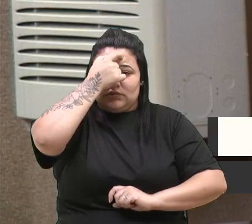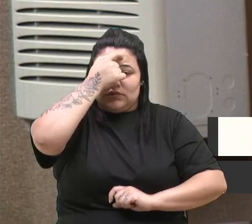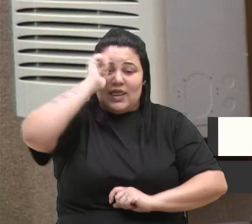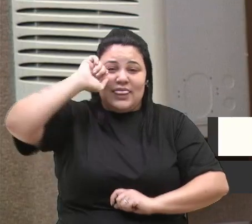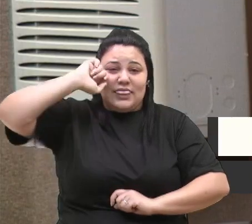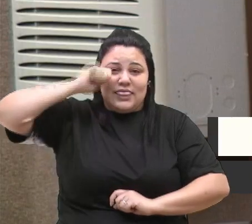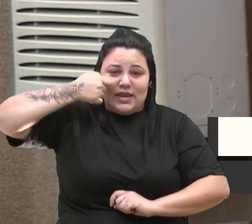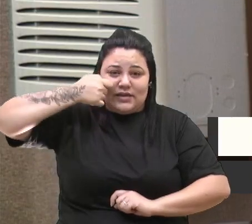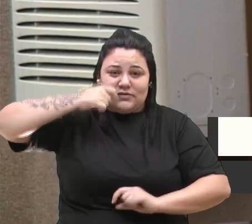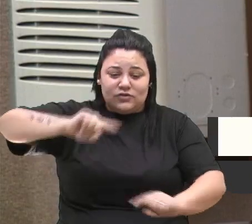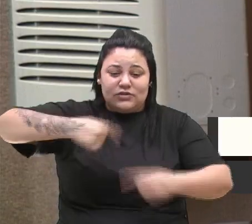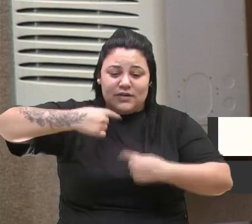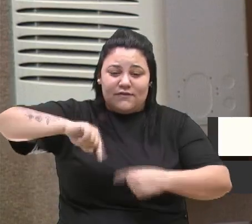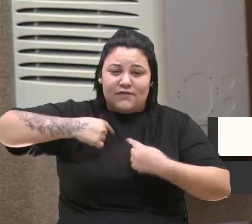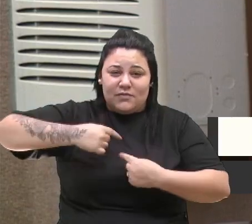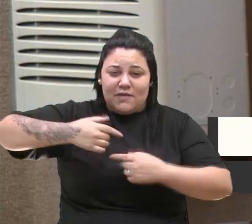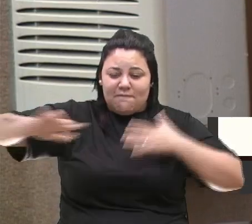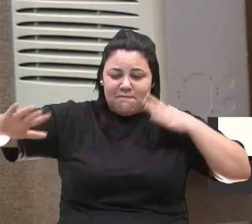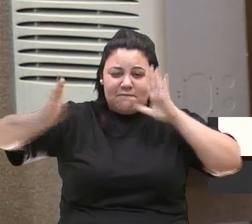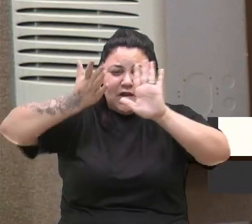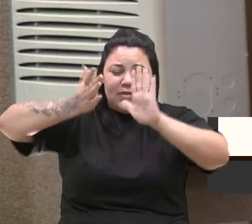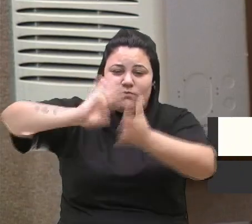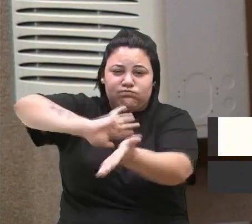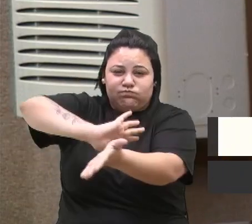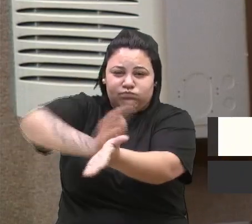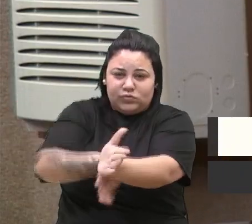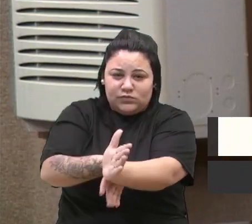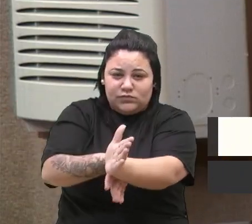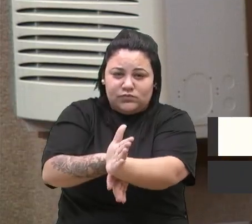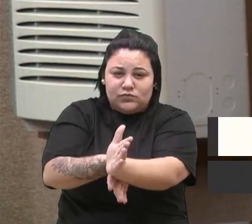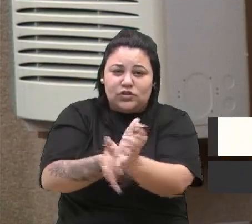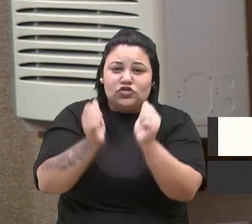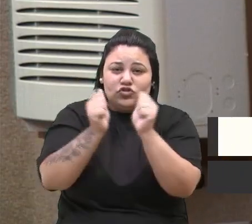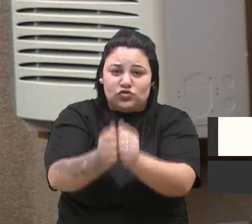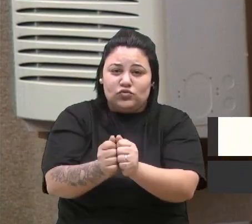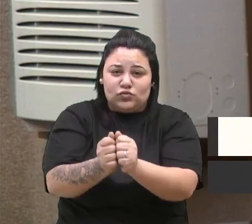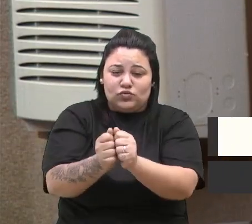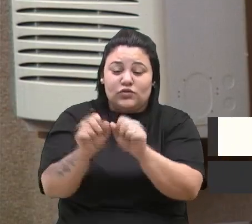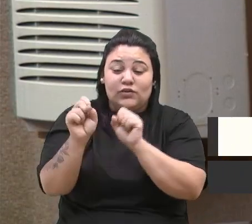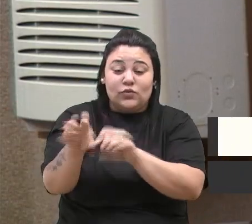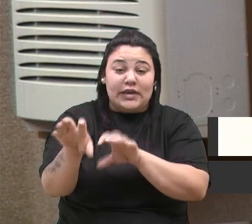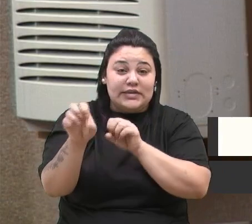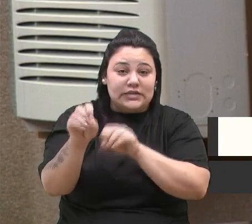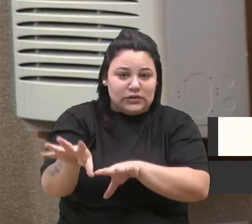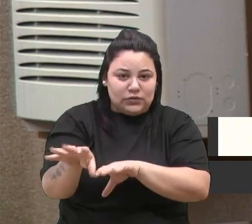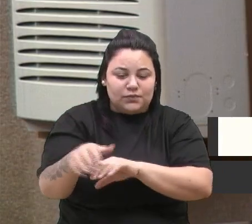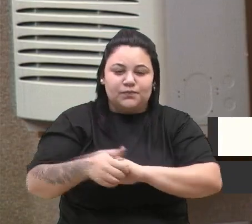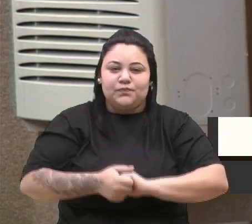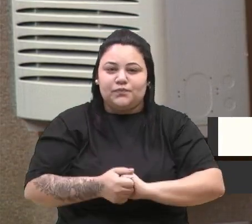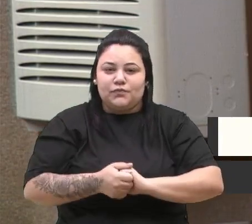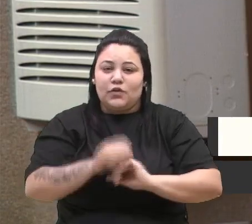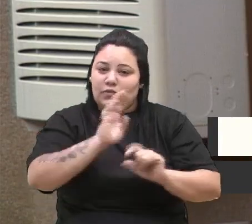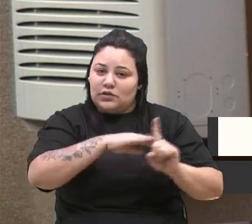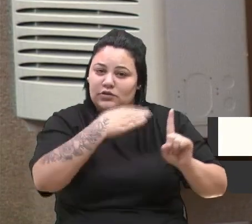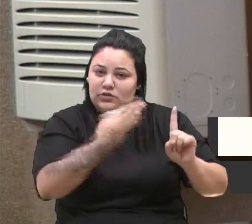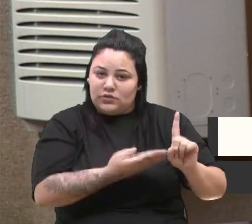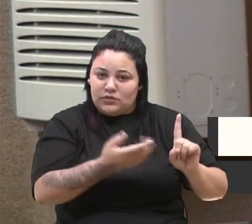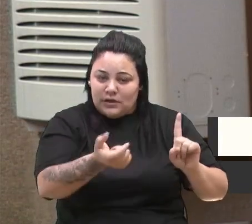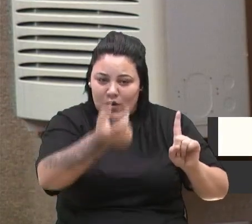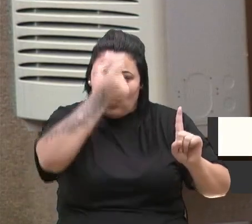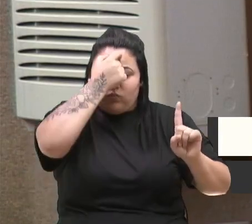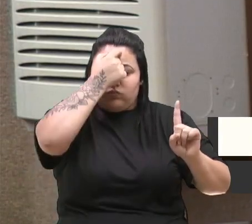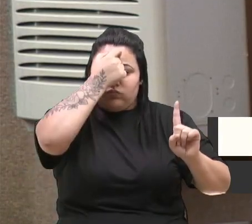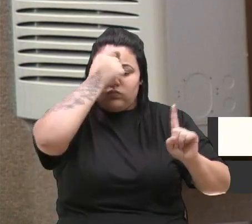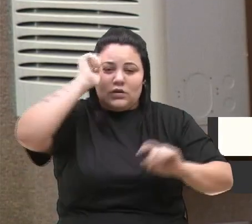vencer o racismo e o preconceito por meio da educação antirracista, alusivo ao Dia da Consciência Negra,